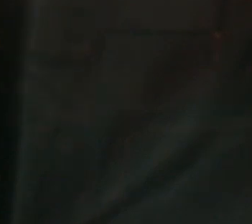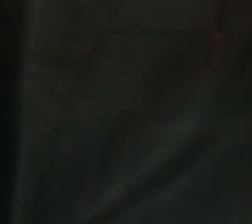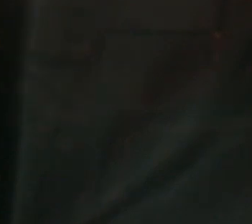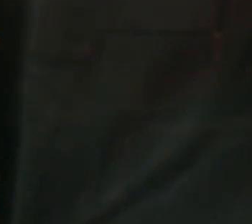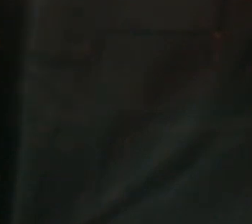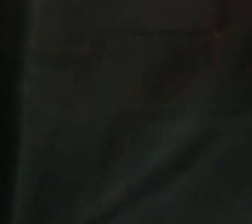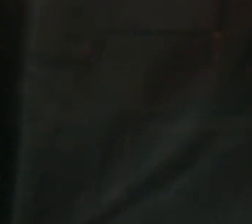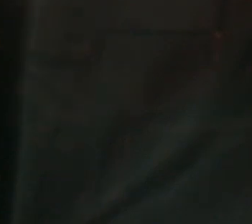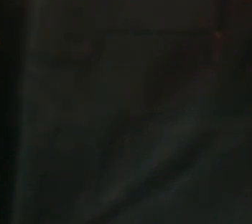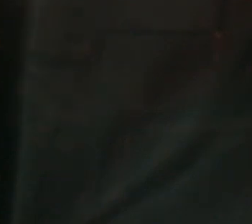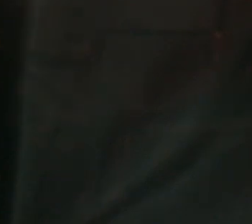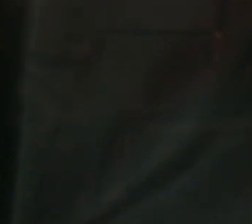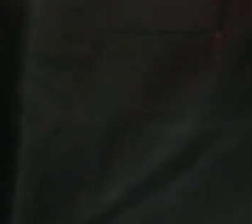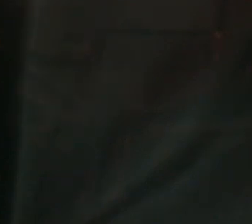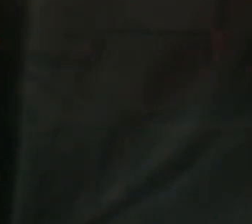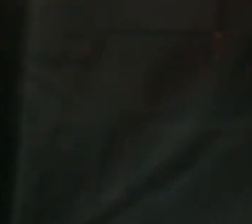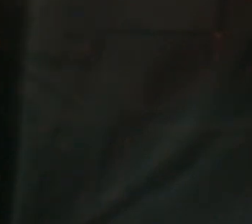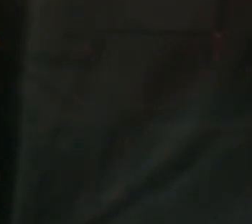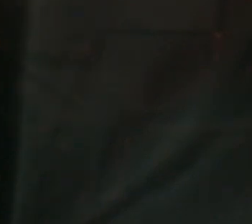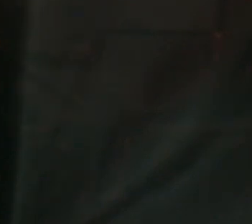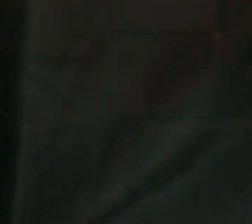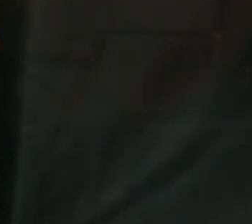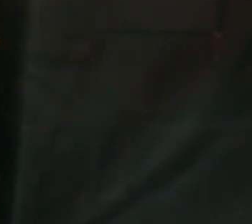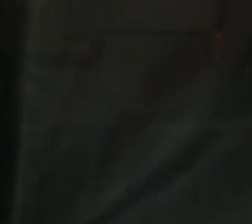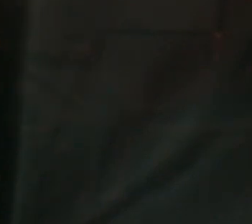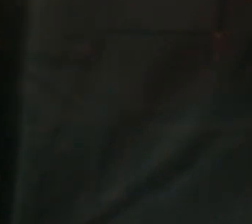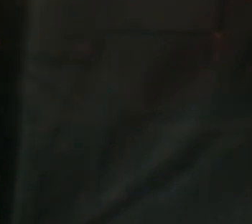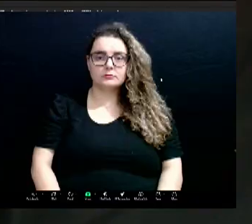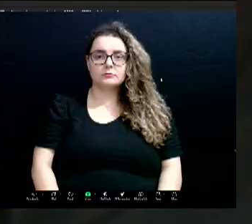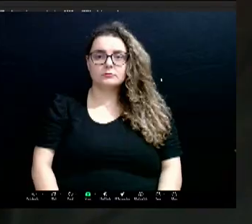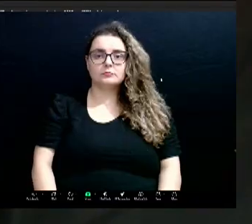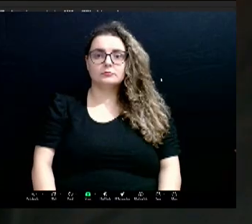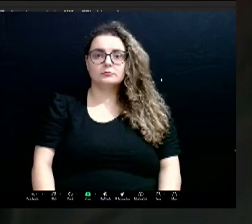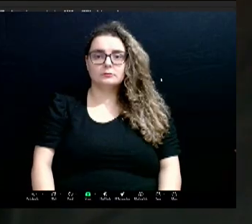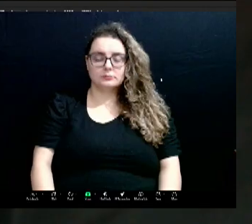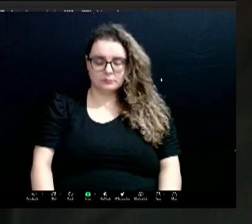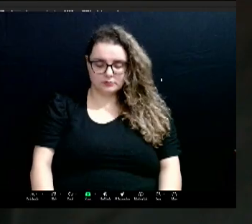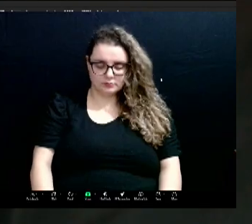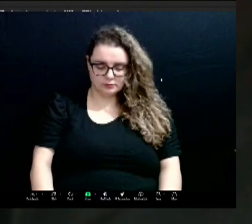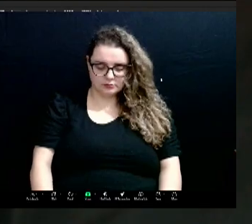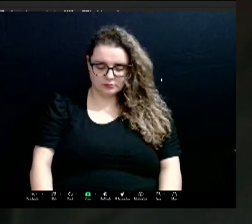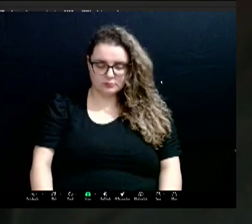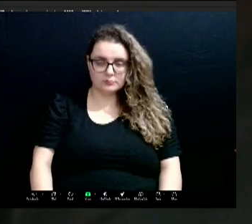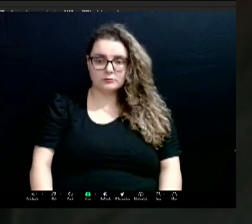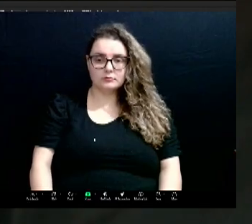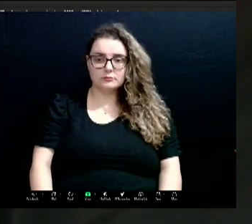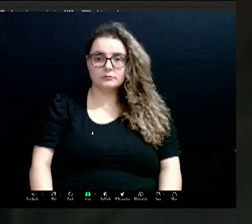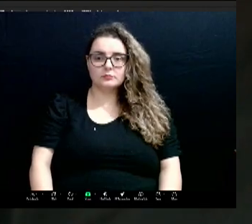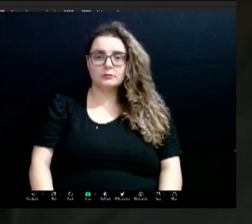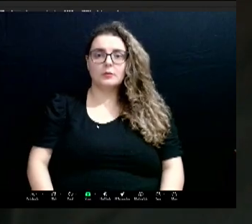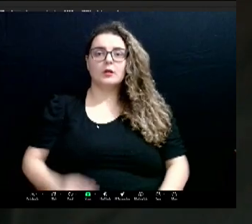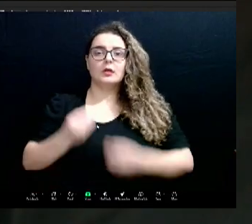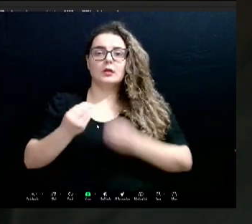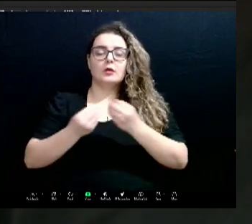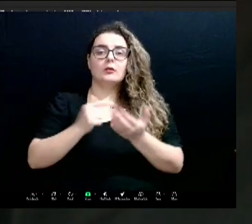tentar também descobrir o que é um uso saudável das telas e como fazer uma limpeza digital